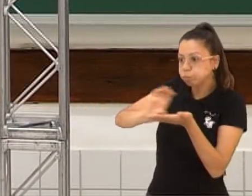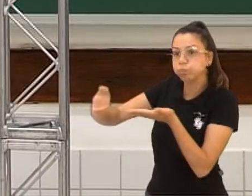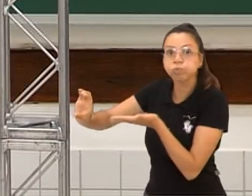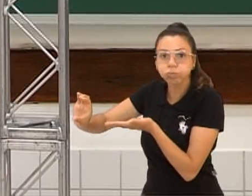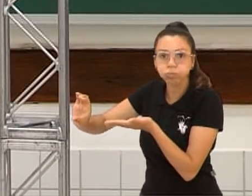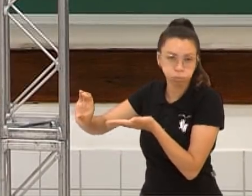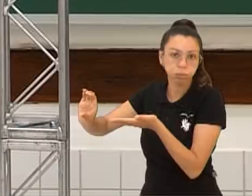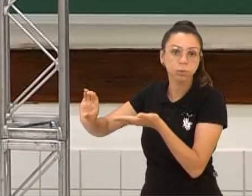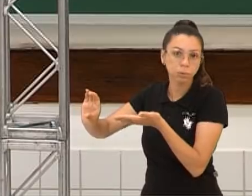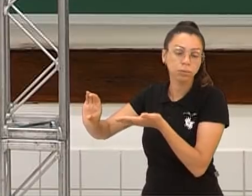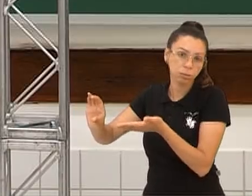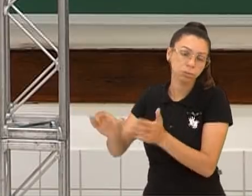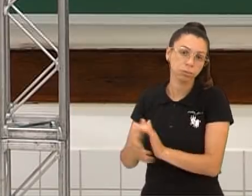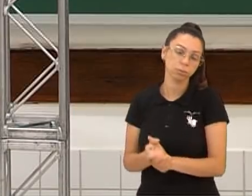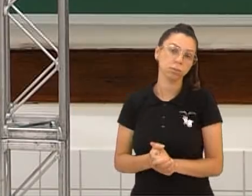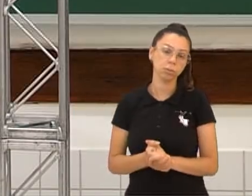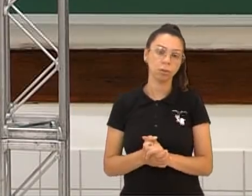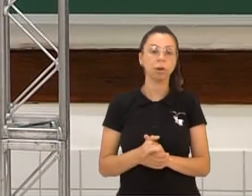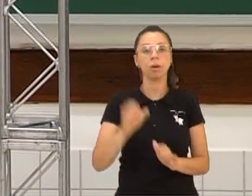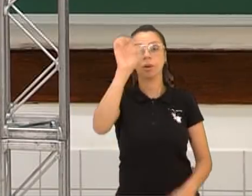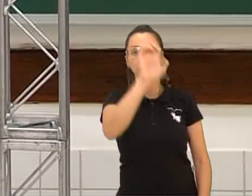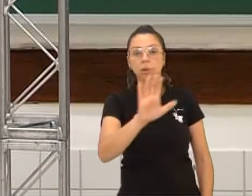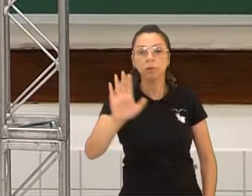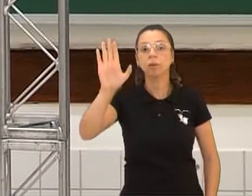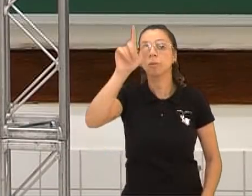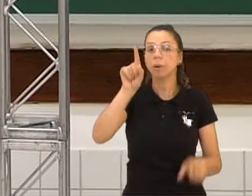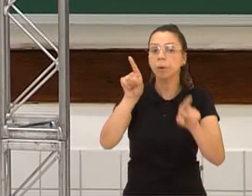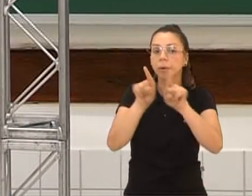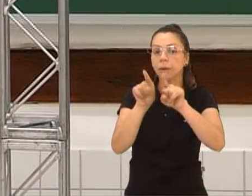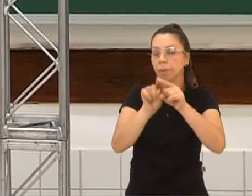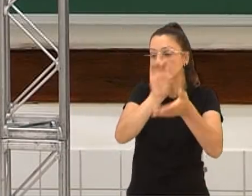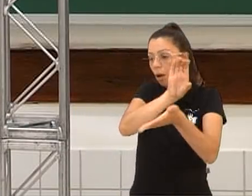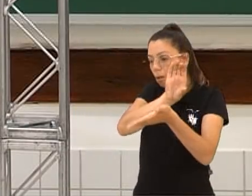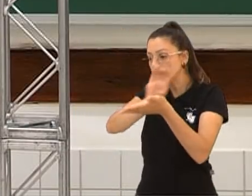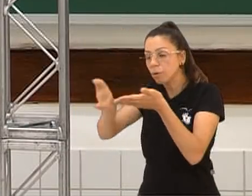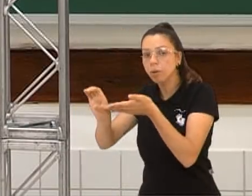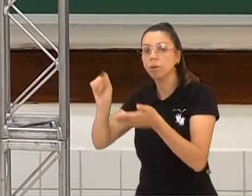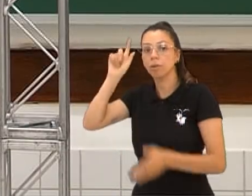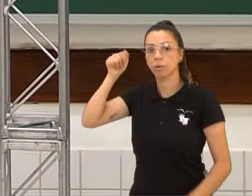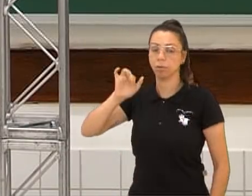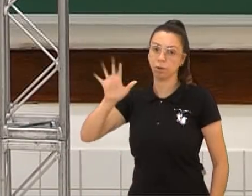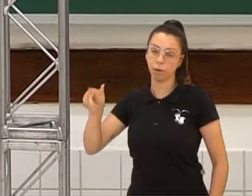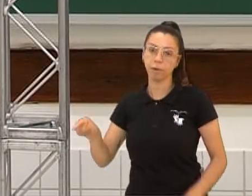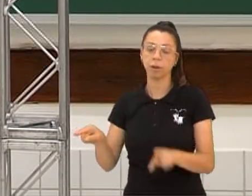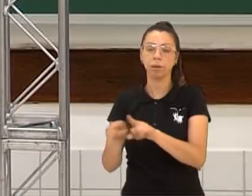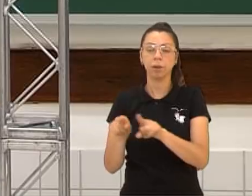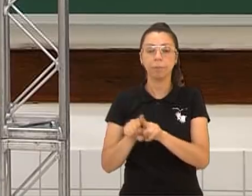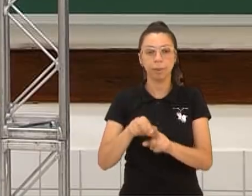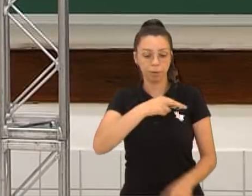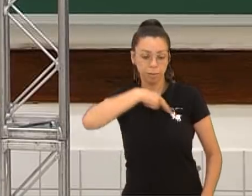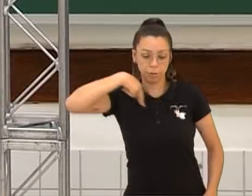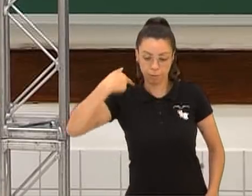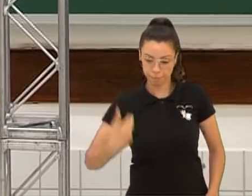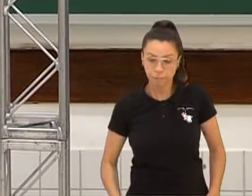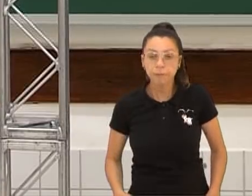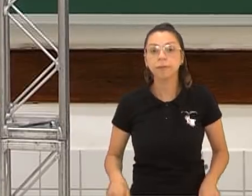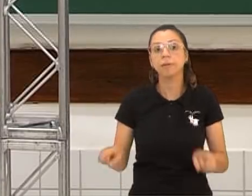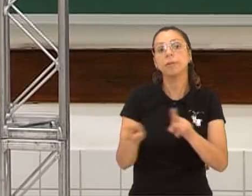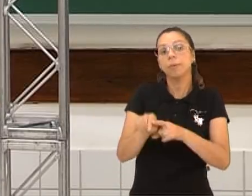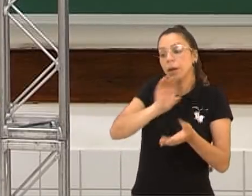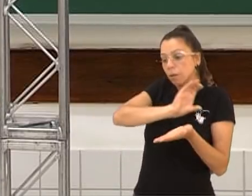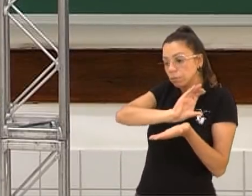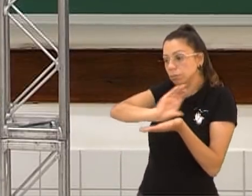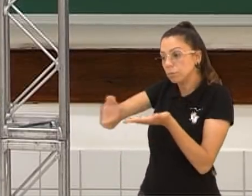outros países, né? Os europeus investem muito agora no continente africano, e chineses, né, que são um dos maiores investidores,